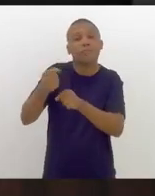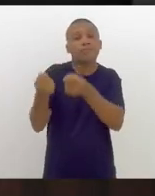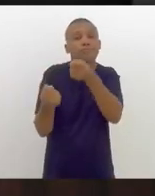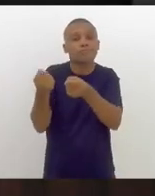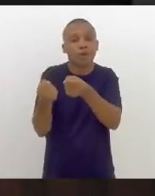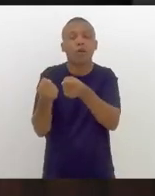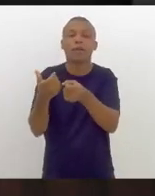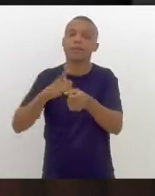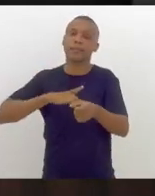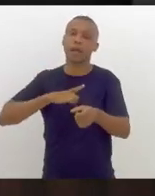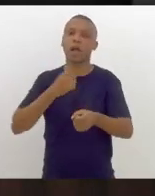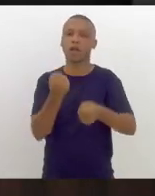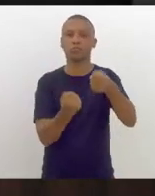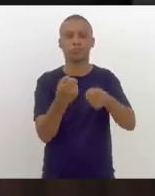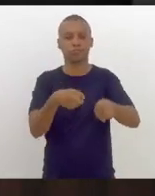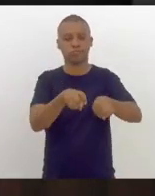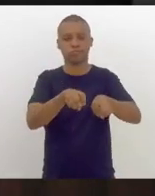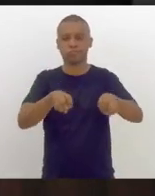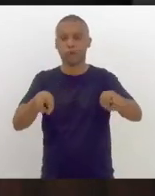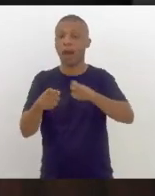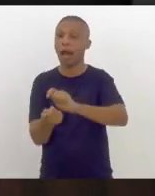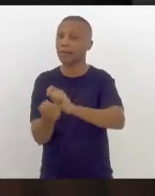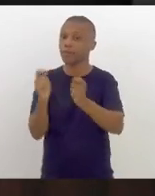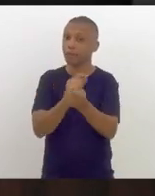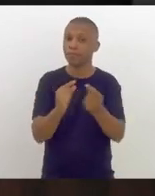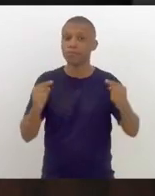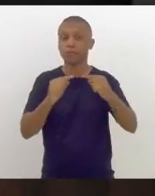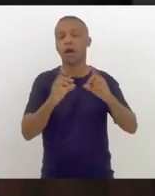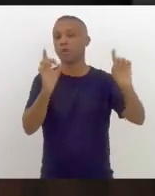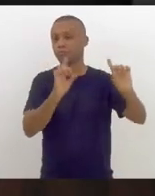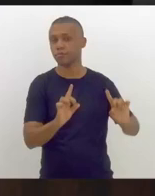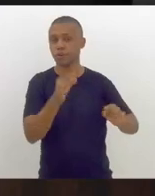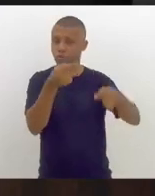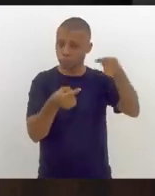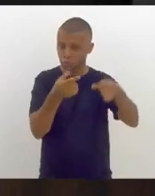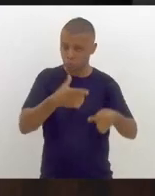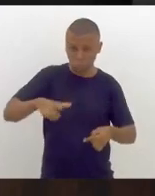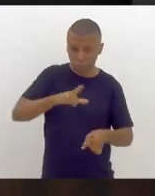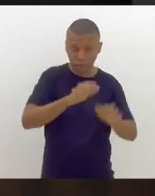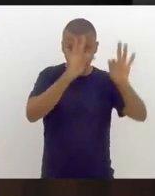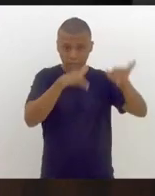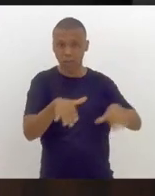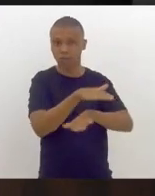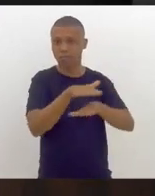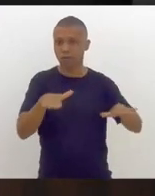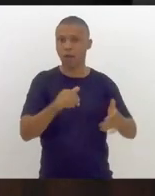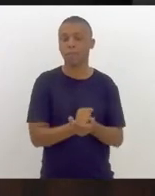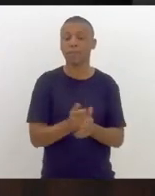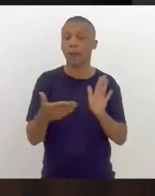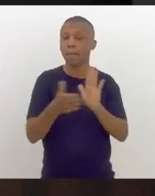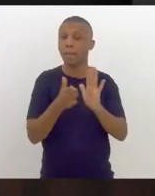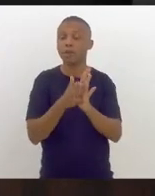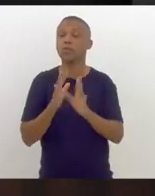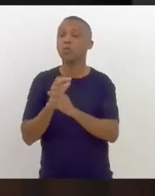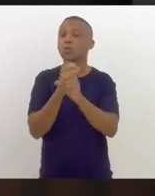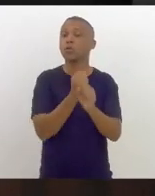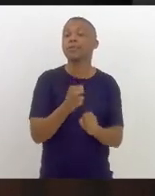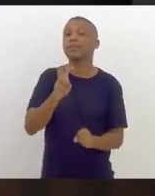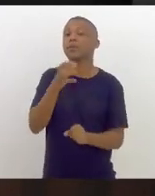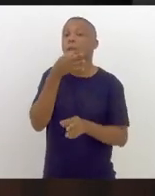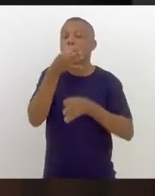adaptados as pessoas com deficiência em discussão uma vez que queria discutir encerrado a discussão apresente proposta recebeu cinco emendas